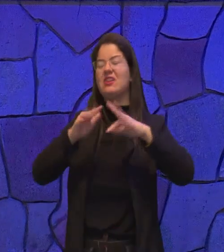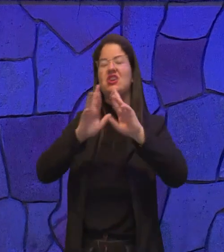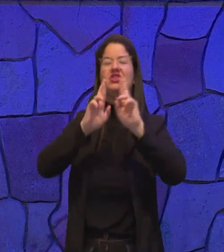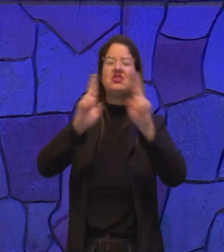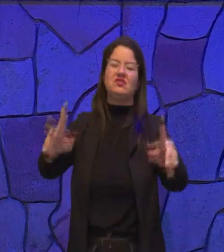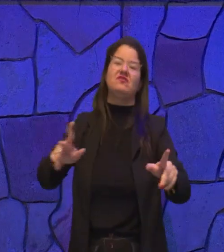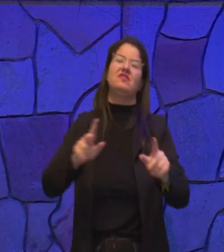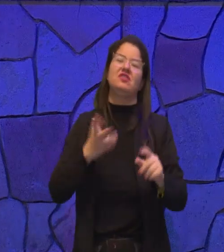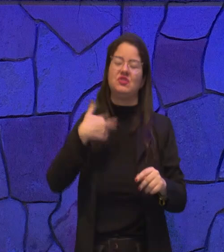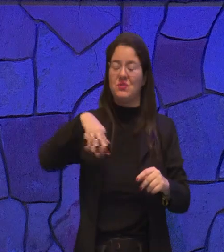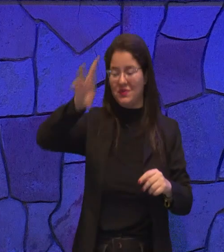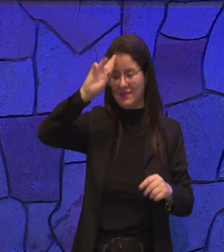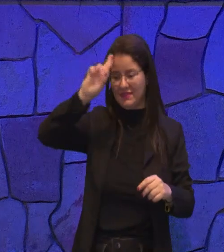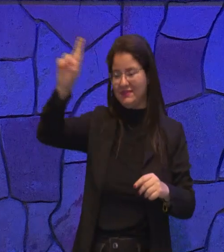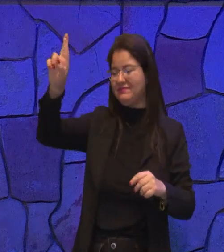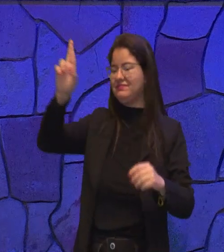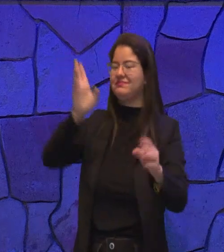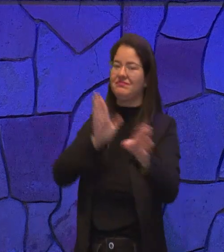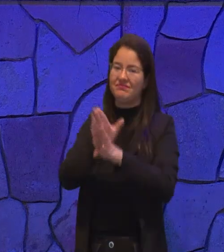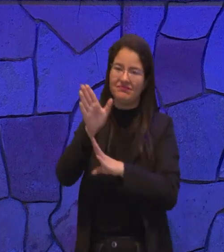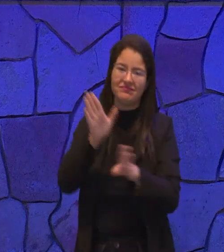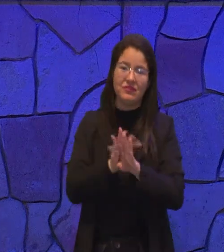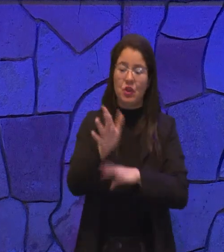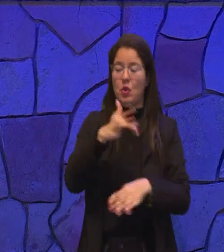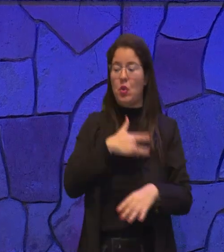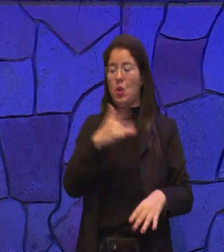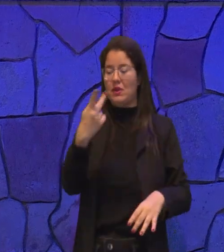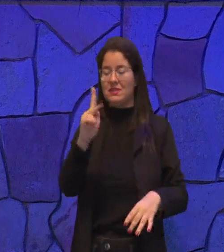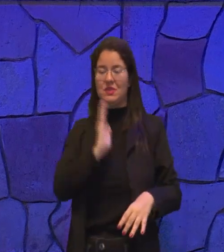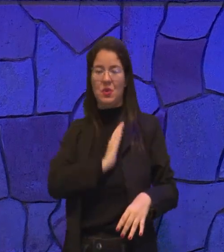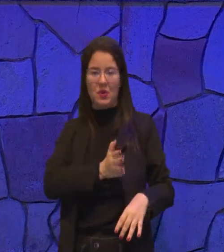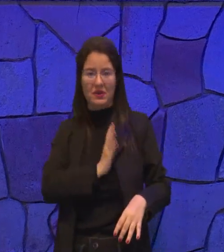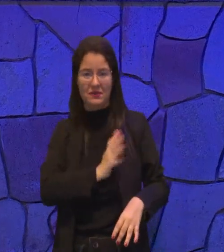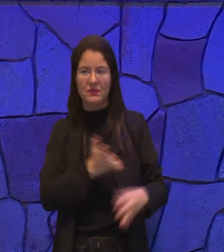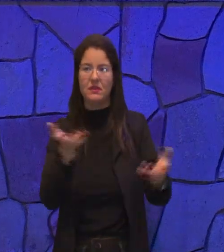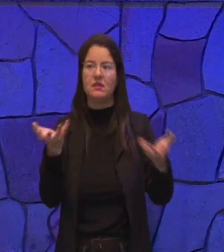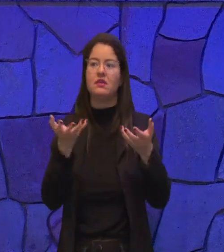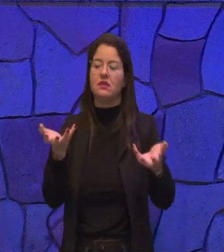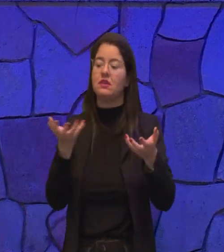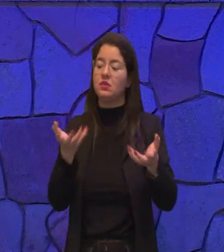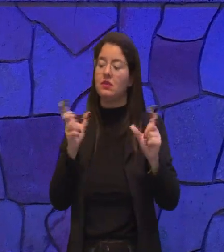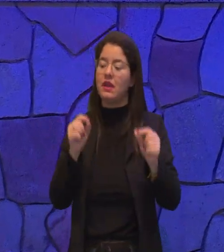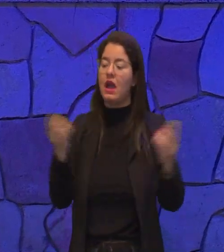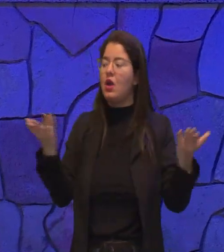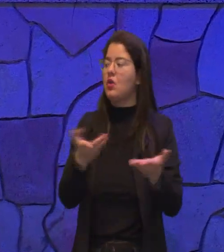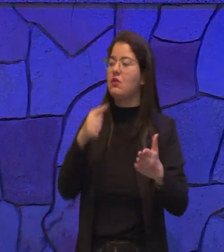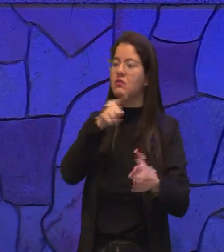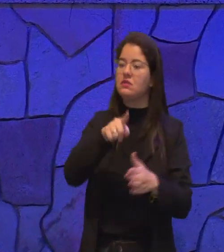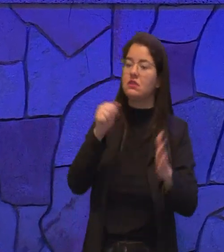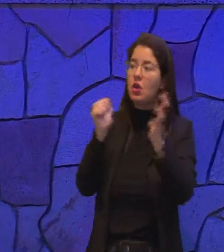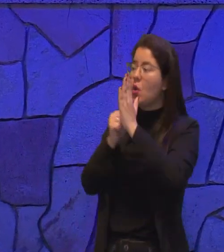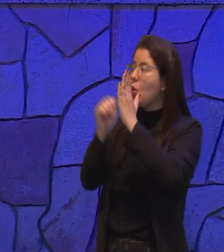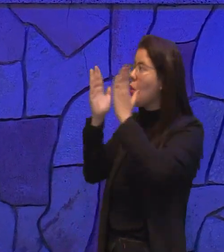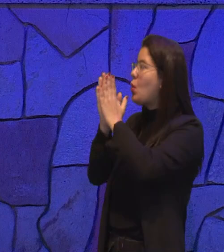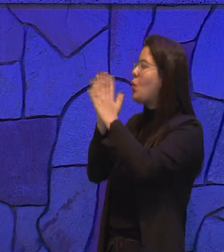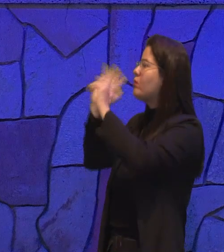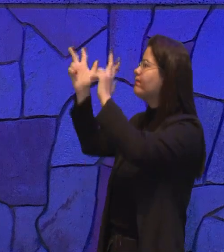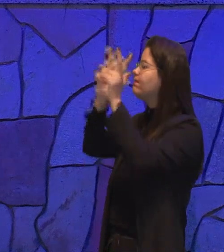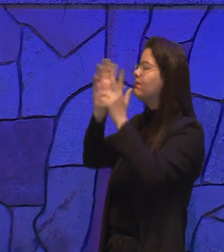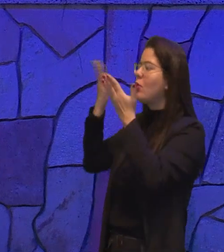Que o Senhor ministre ao seu coração. Queria que uma música fosse tocada e que você falasse com Deus agora neste